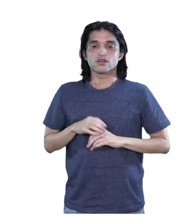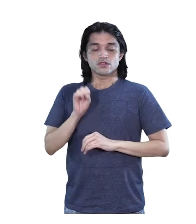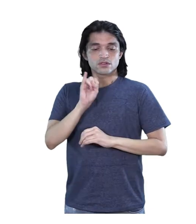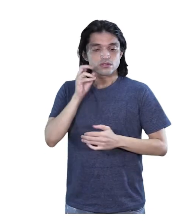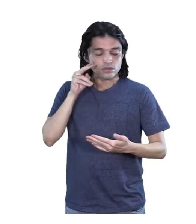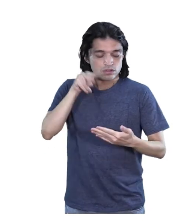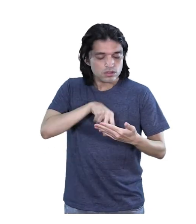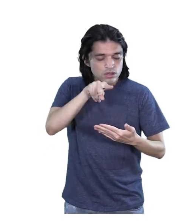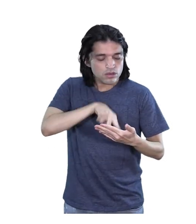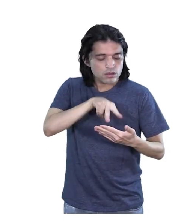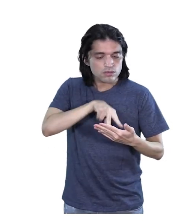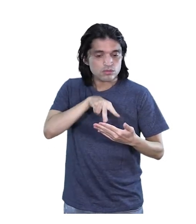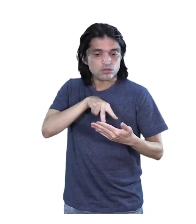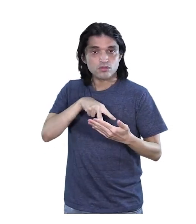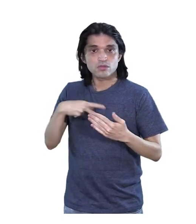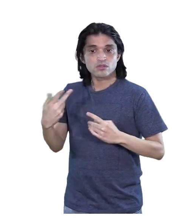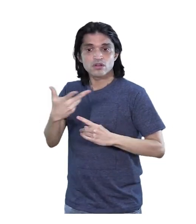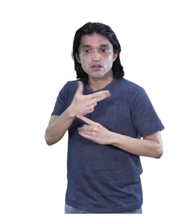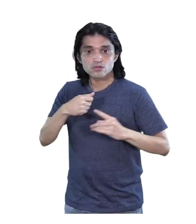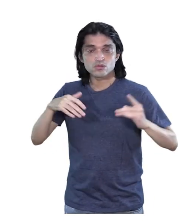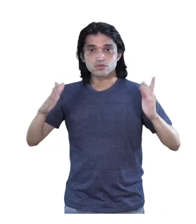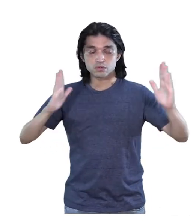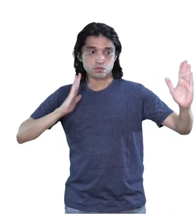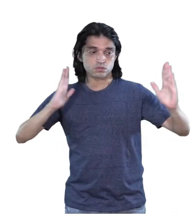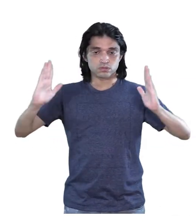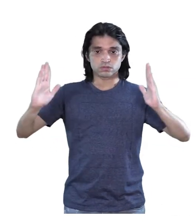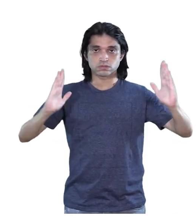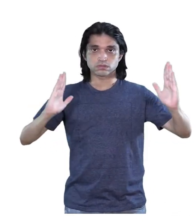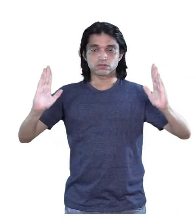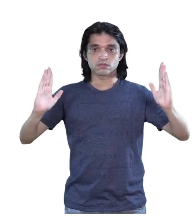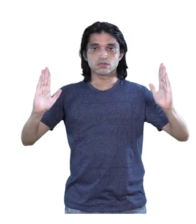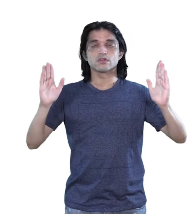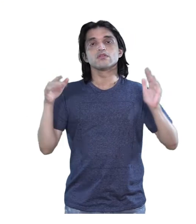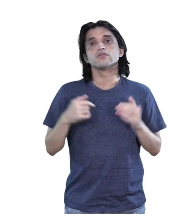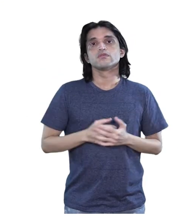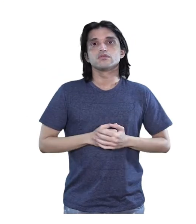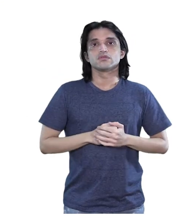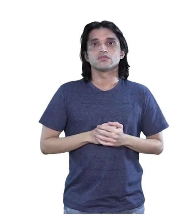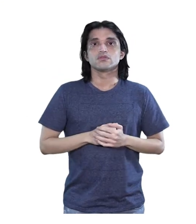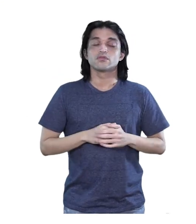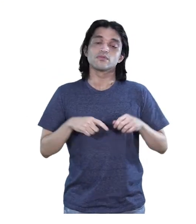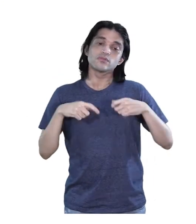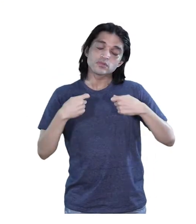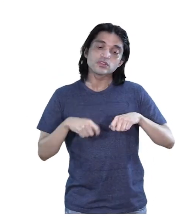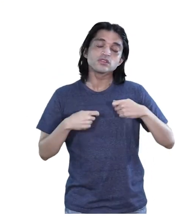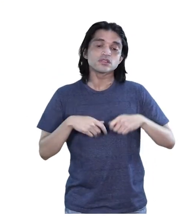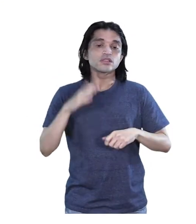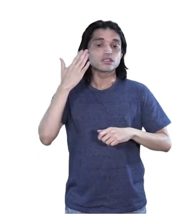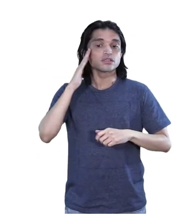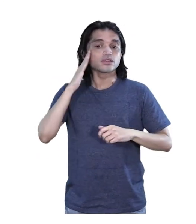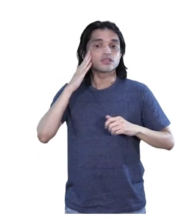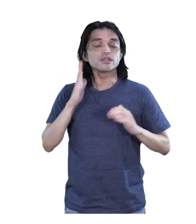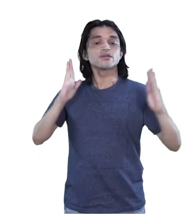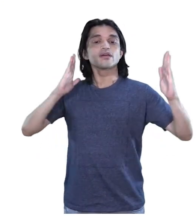literário, por exemplo, precisamos lê-las com o olhar do seu tempo, com os conceitos da sociedade da